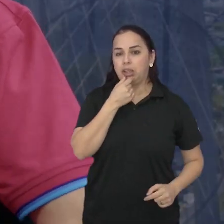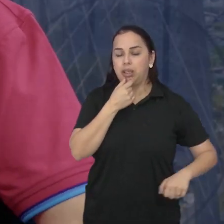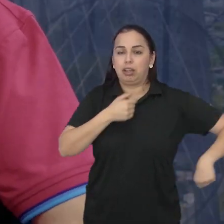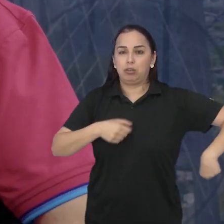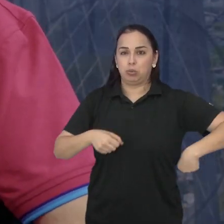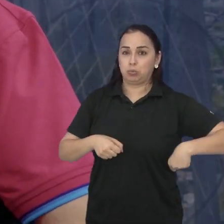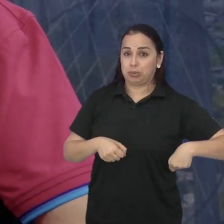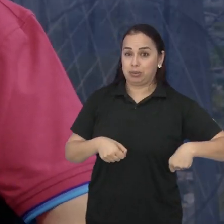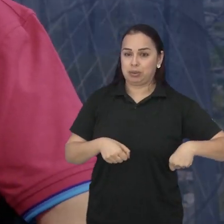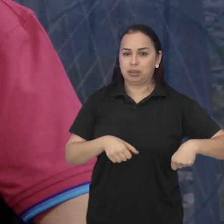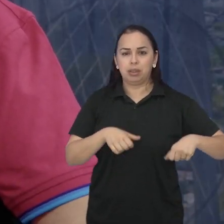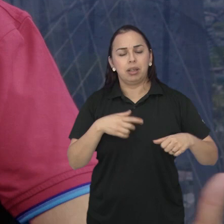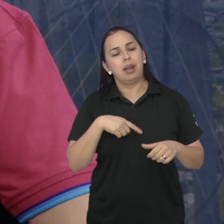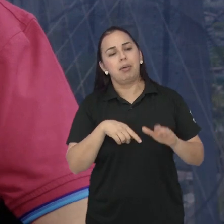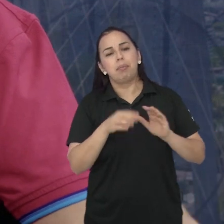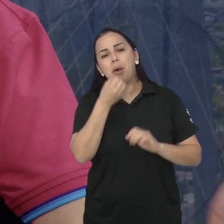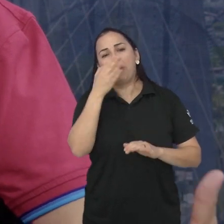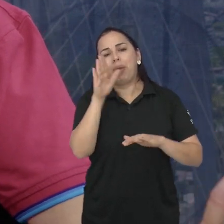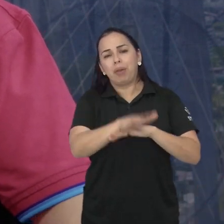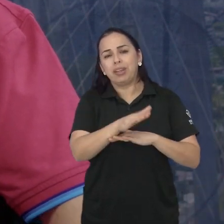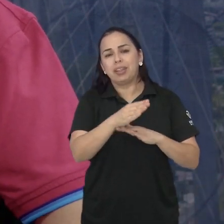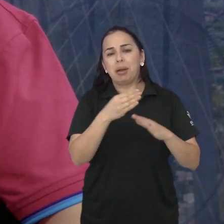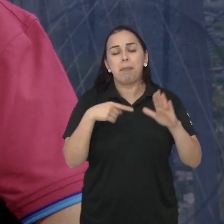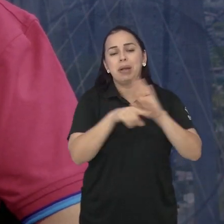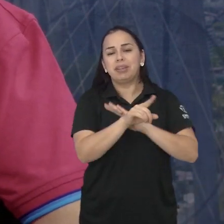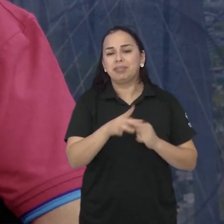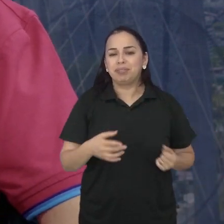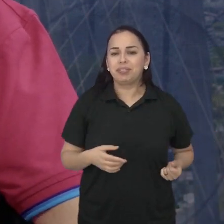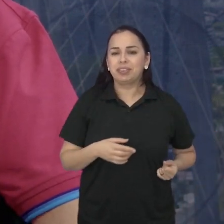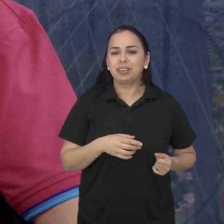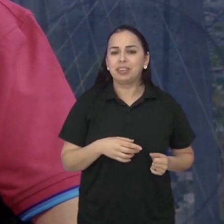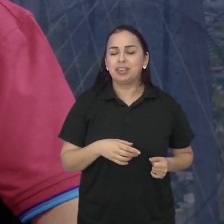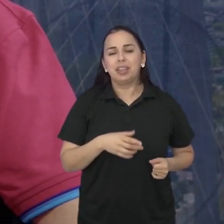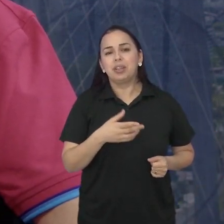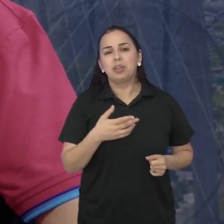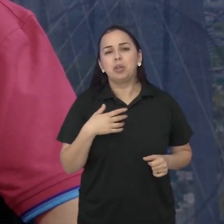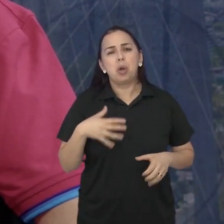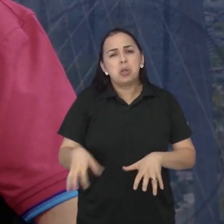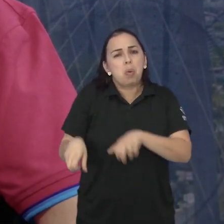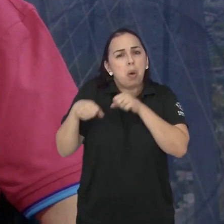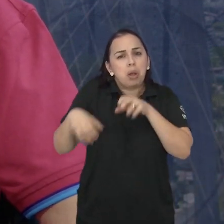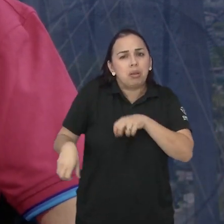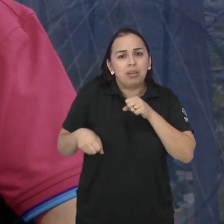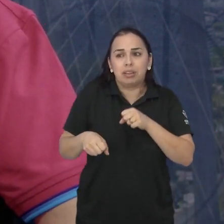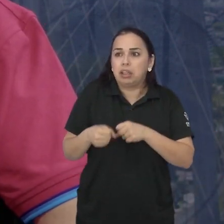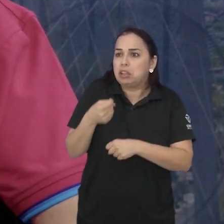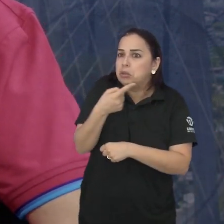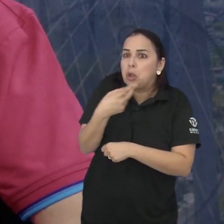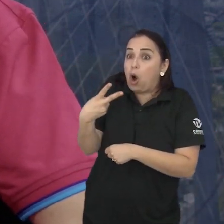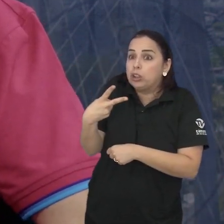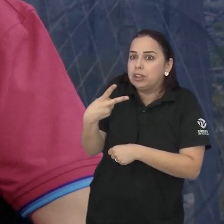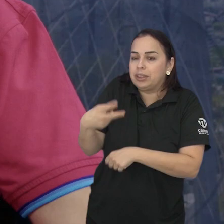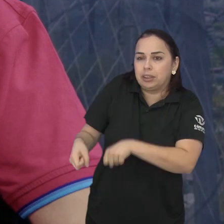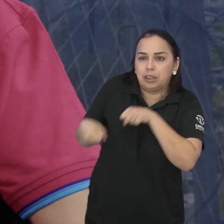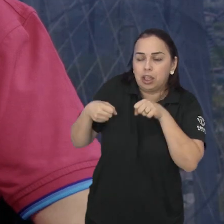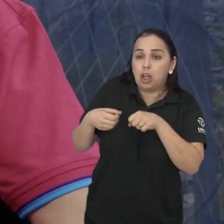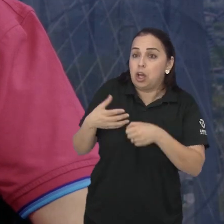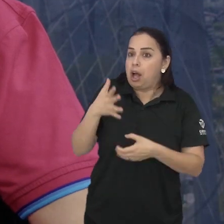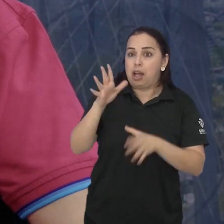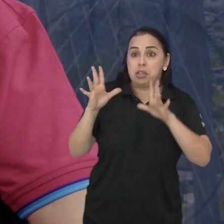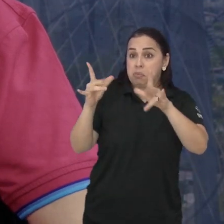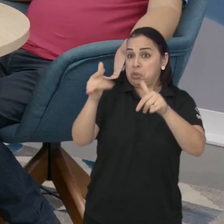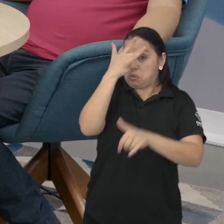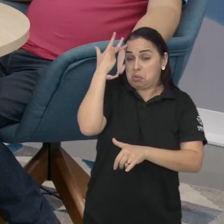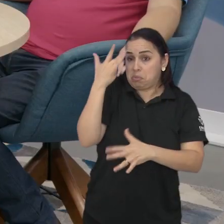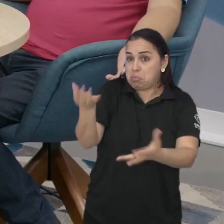de supermercado, e eu falei: e aí, boa noite. Ele falou assim: sim. Eu falei: nossa, quanto cobertor? Ele falou: tem 12. Todo mundo passa aqui e quer me